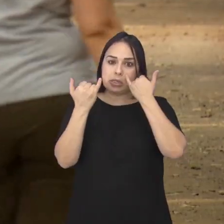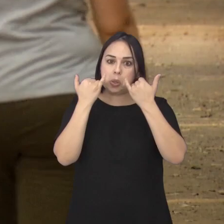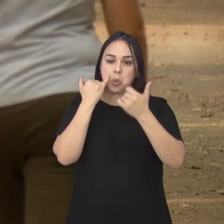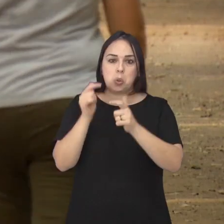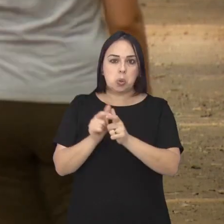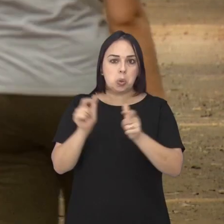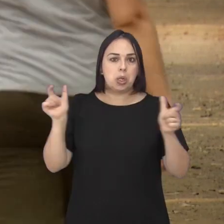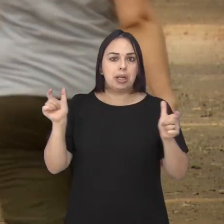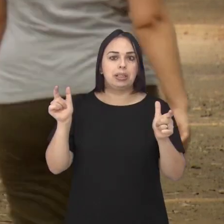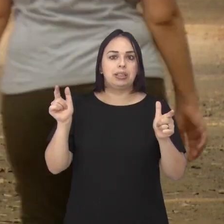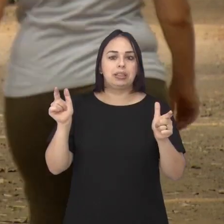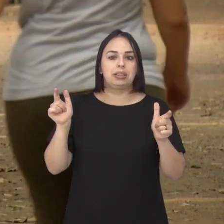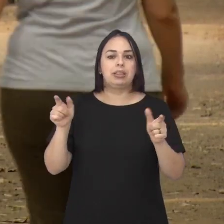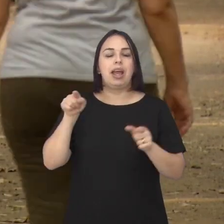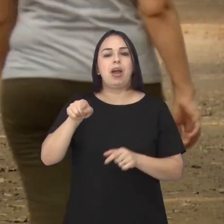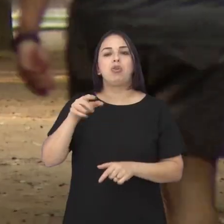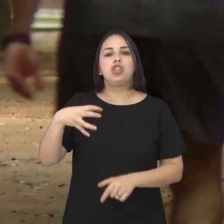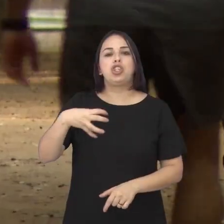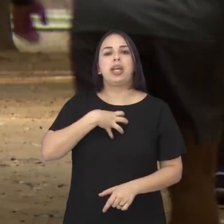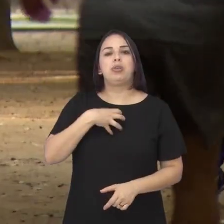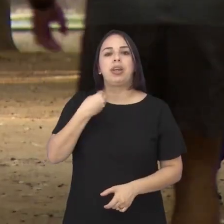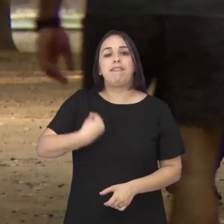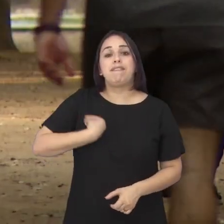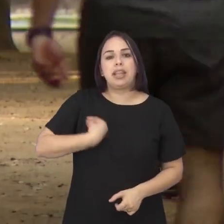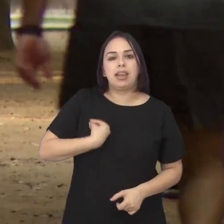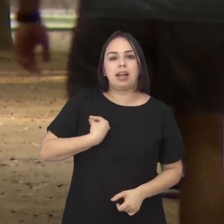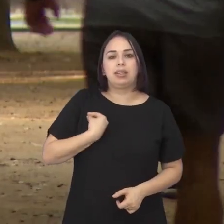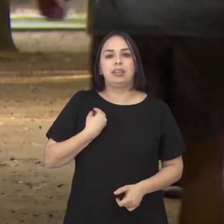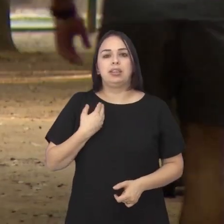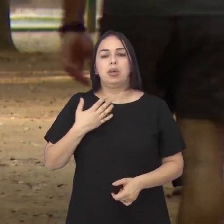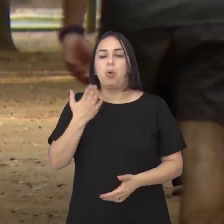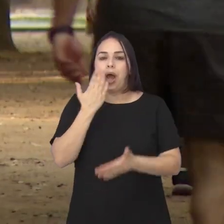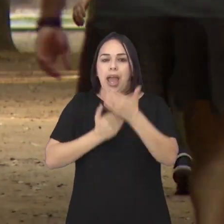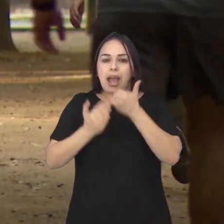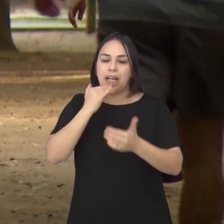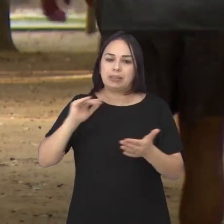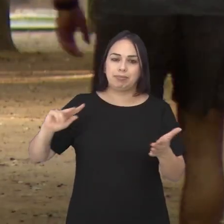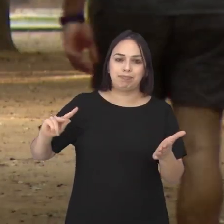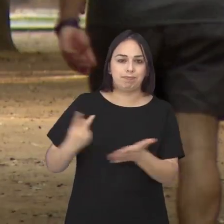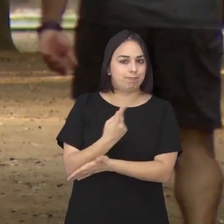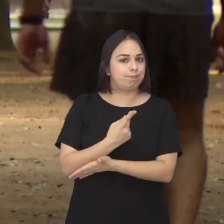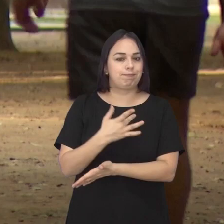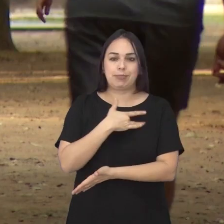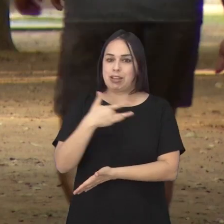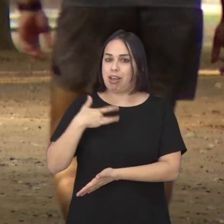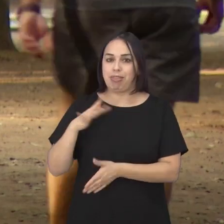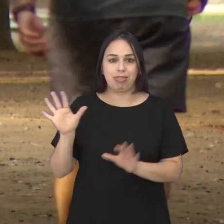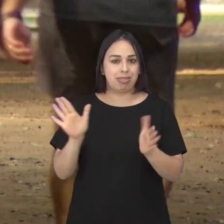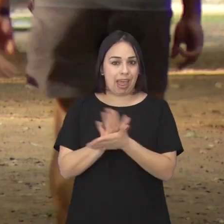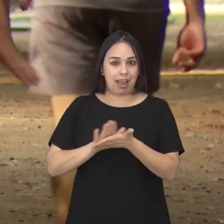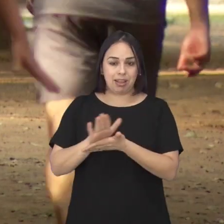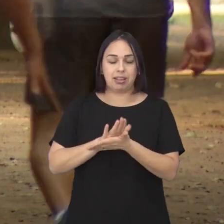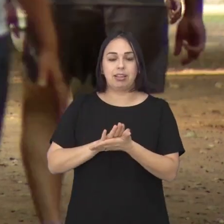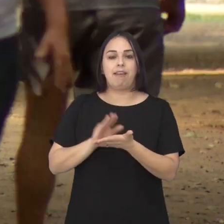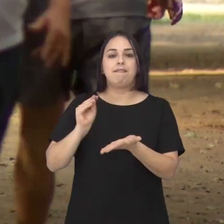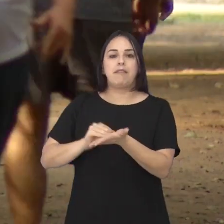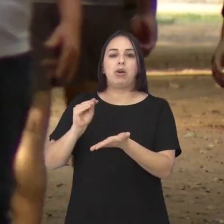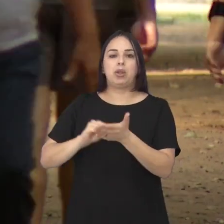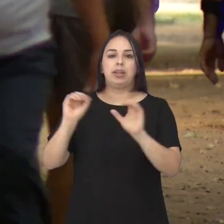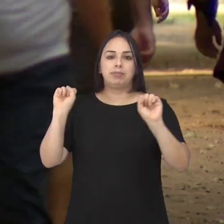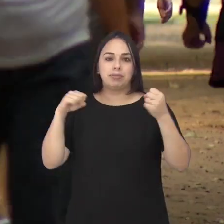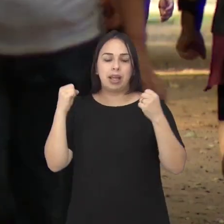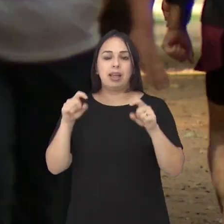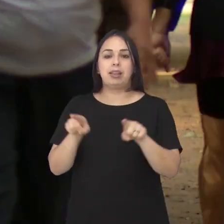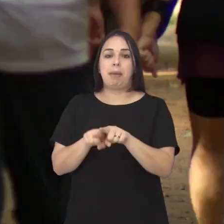que o tipo 2 está relacionado ao estilo de vida, resultado de fatores como alimentação não saudável, falta de